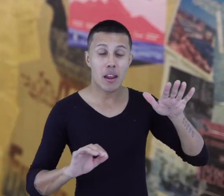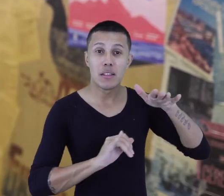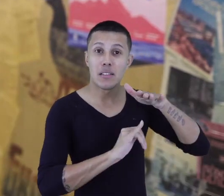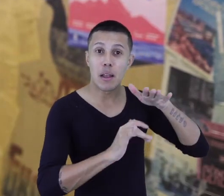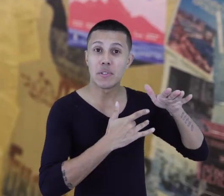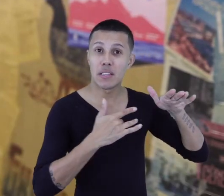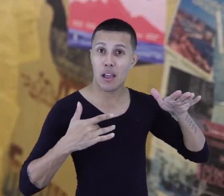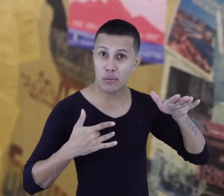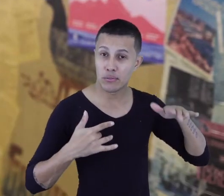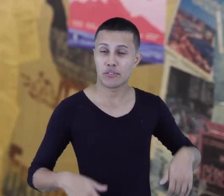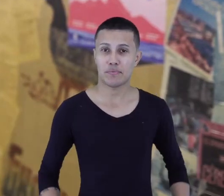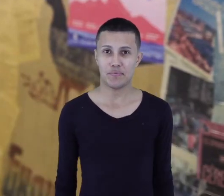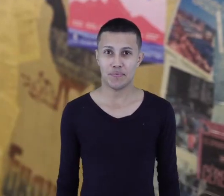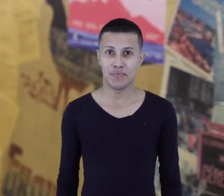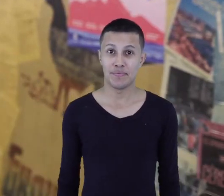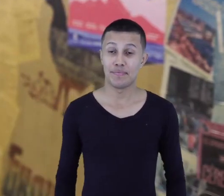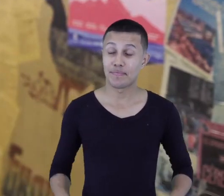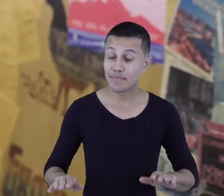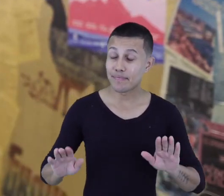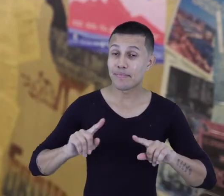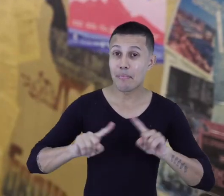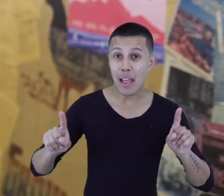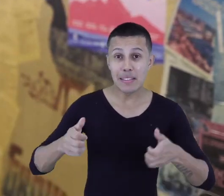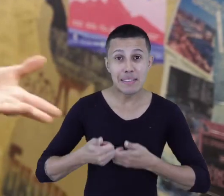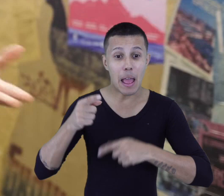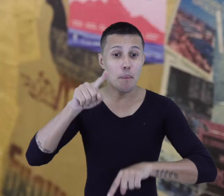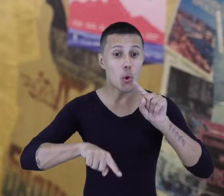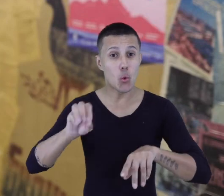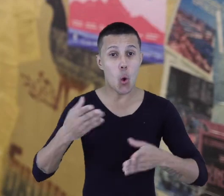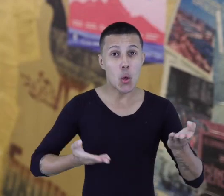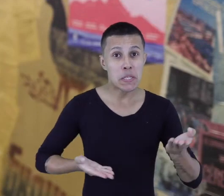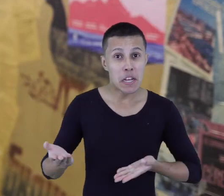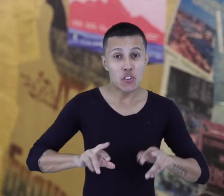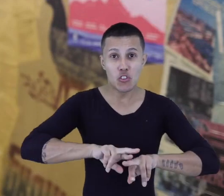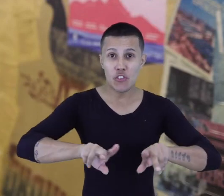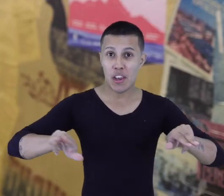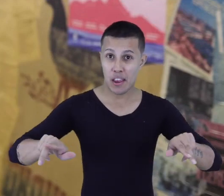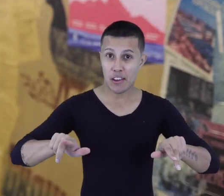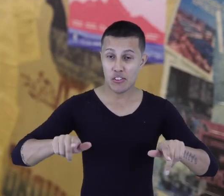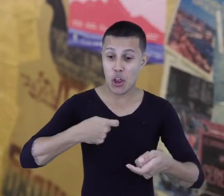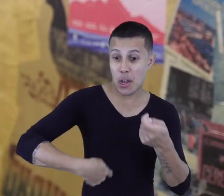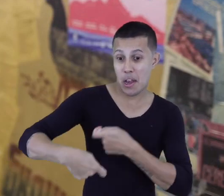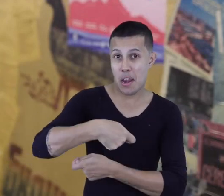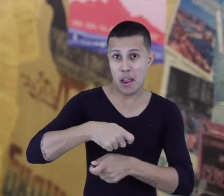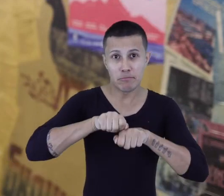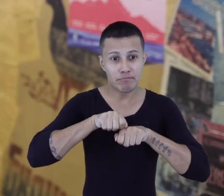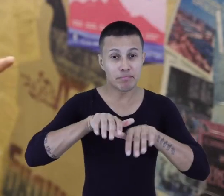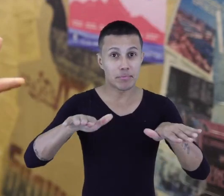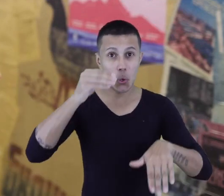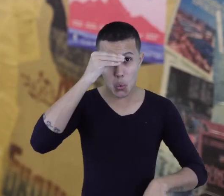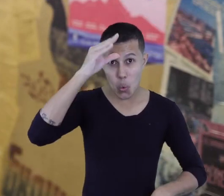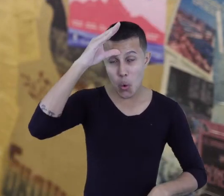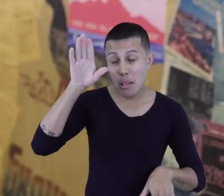saúde, as chamadas health techs. Mais do que oferecer produtos ou serviços diferenciados, esses negócios buscam disseminar